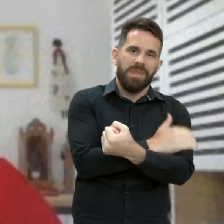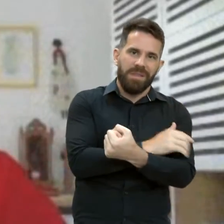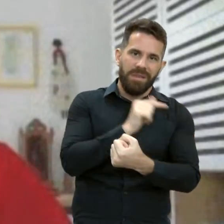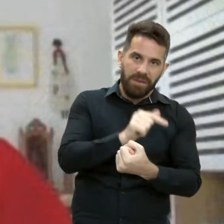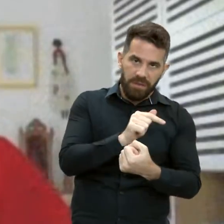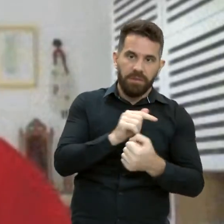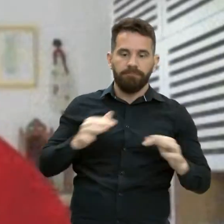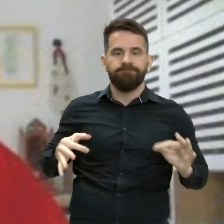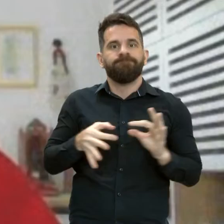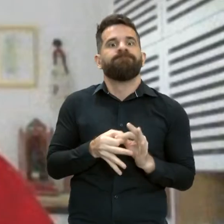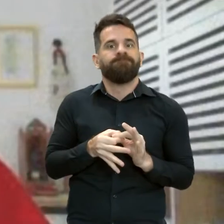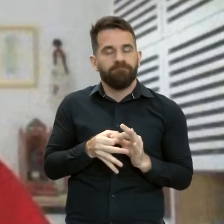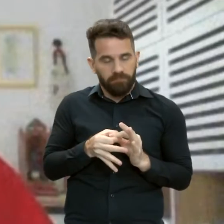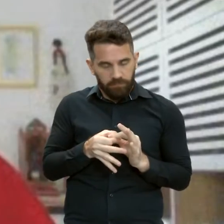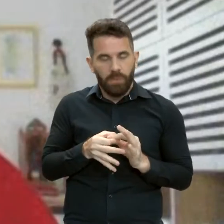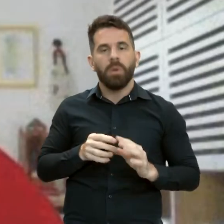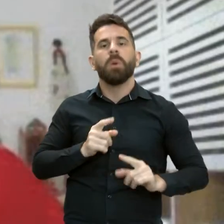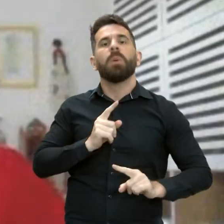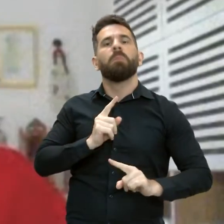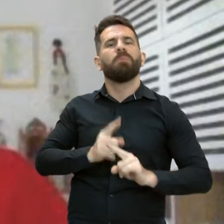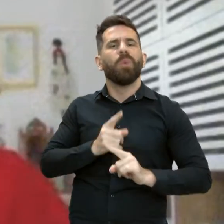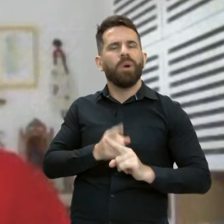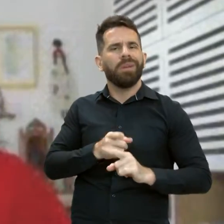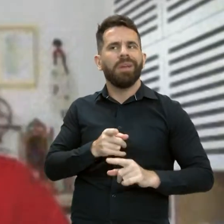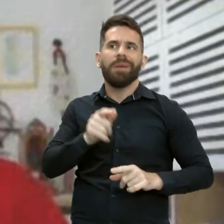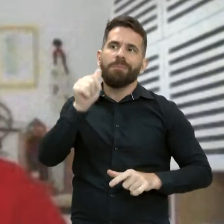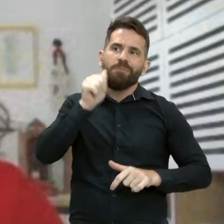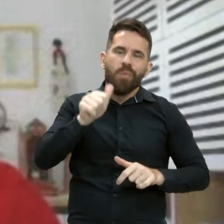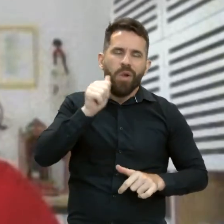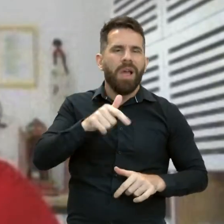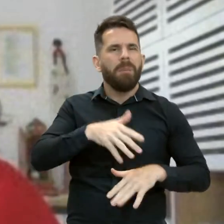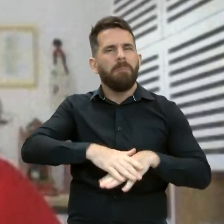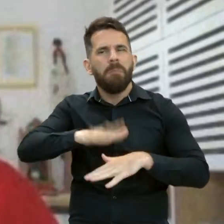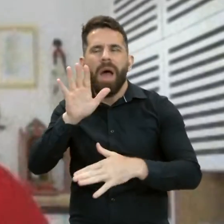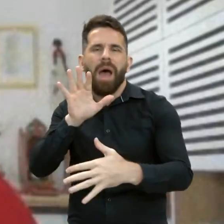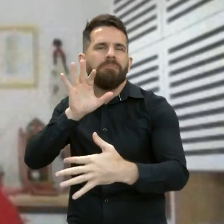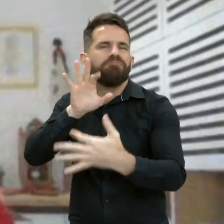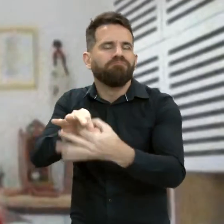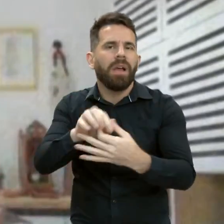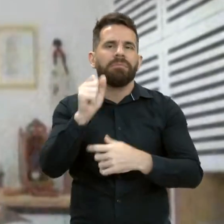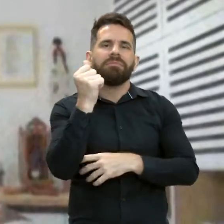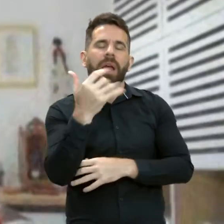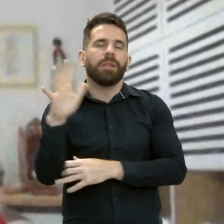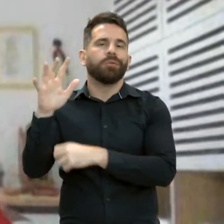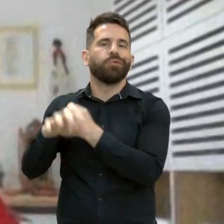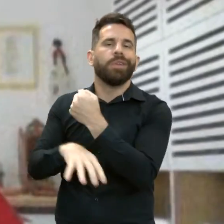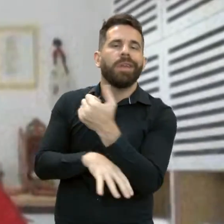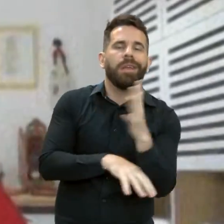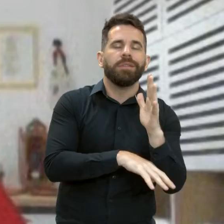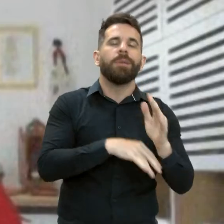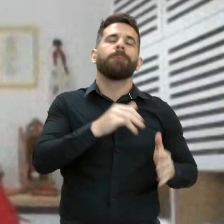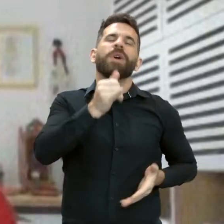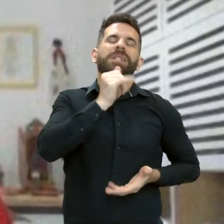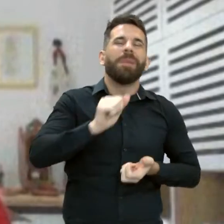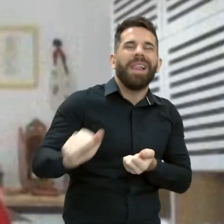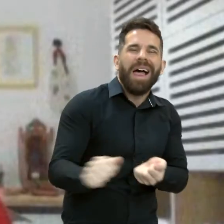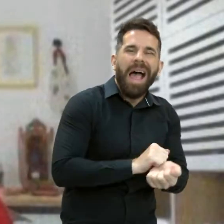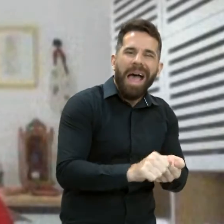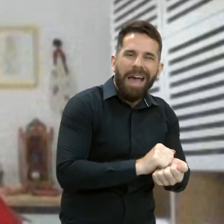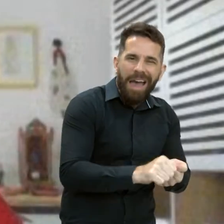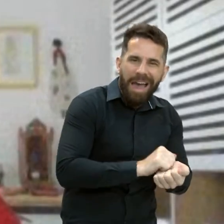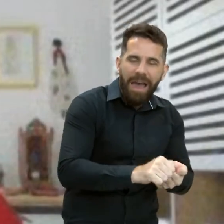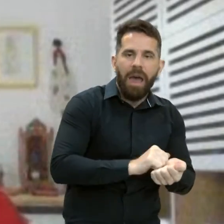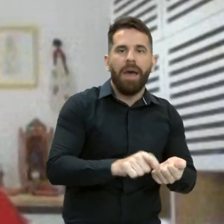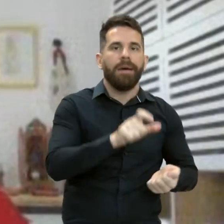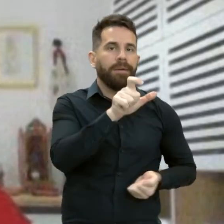tem essas mulheres mais conectadas com a natureza, como a lavadeira, a roceira, a